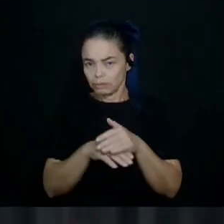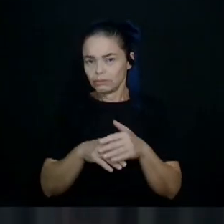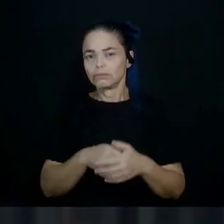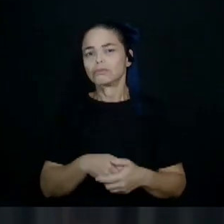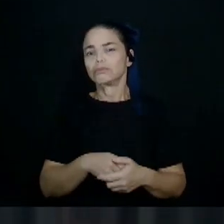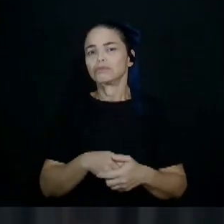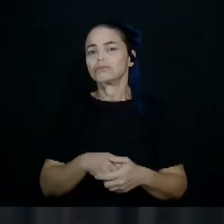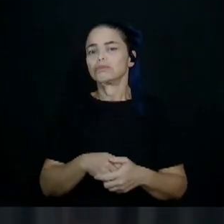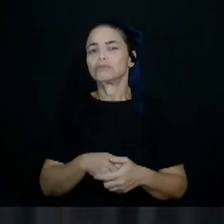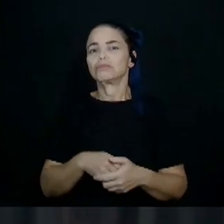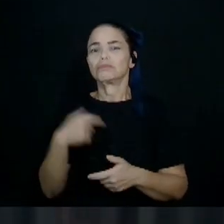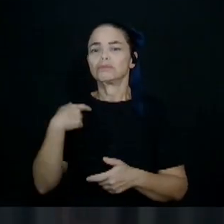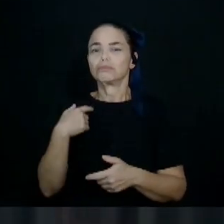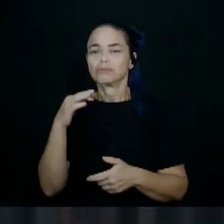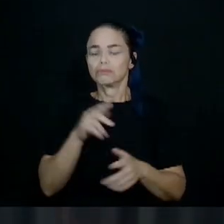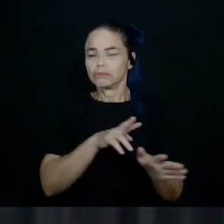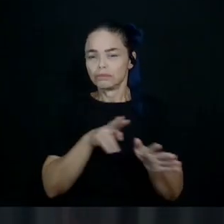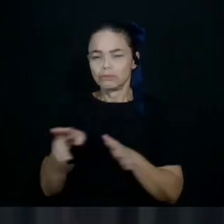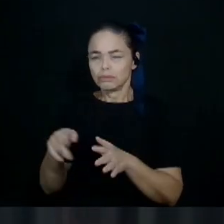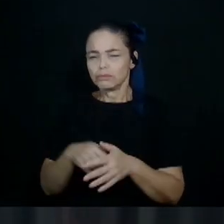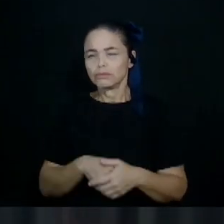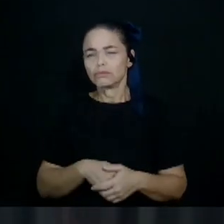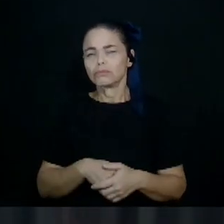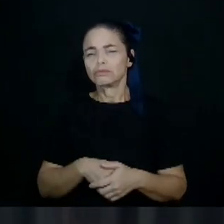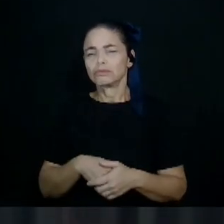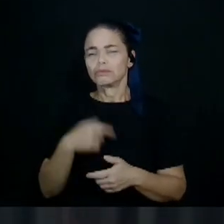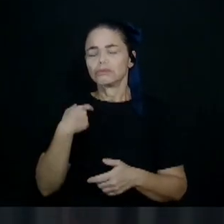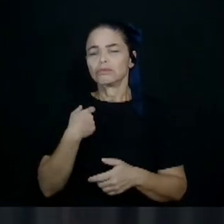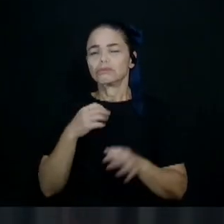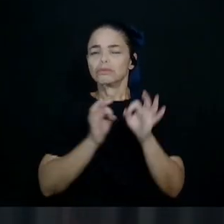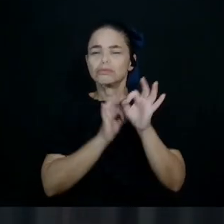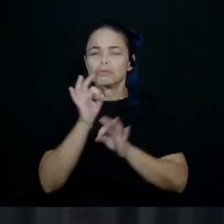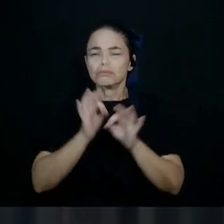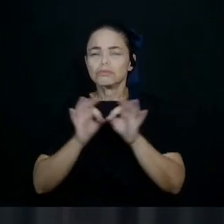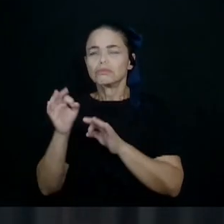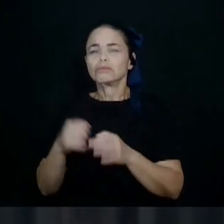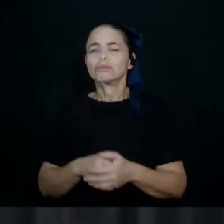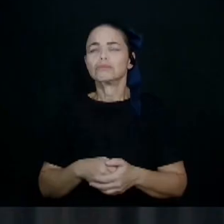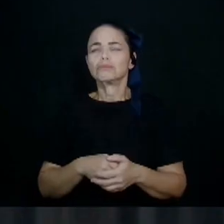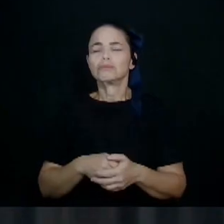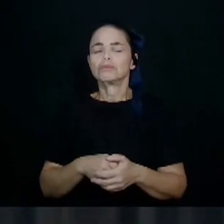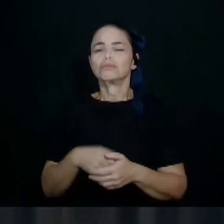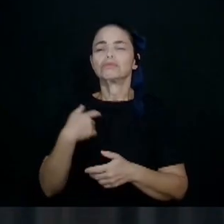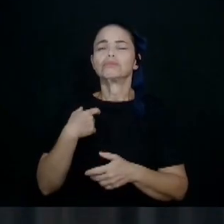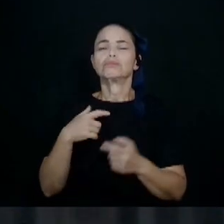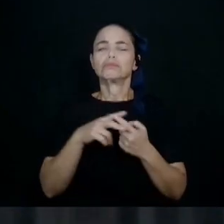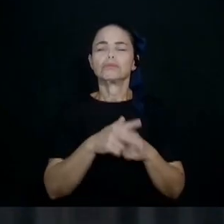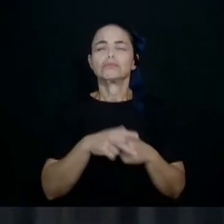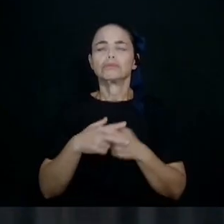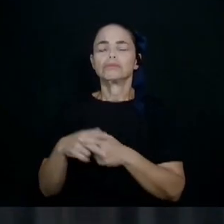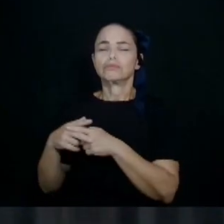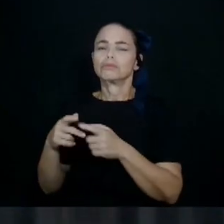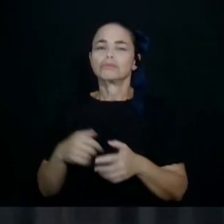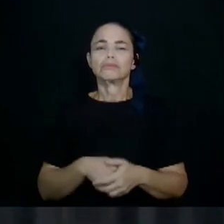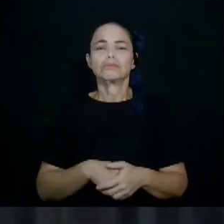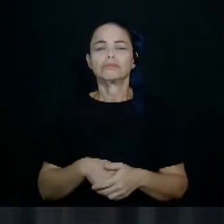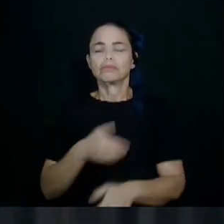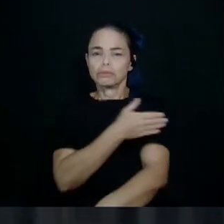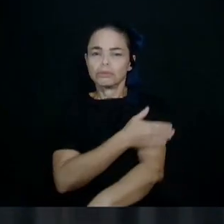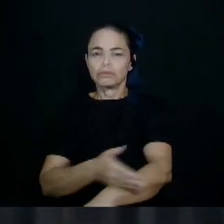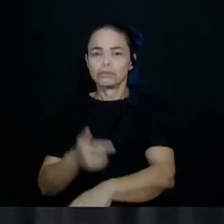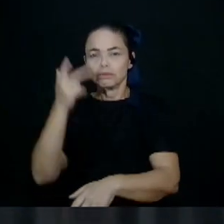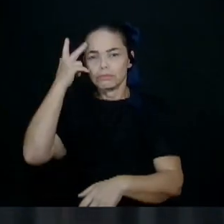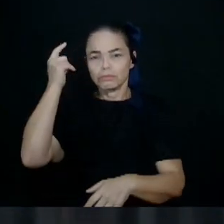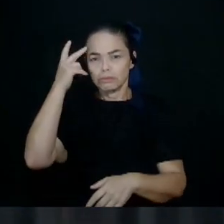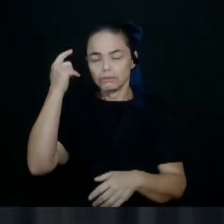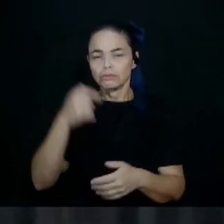vou, semana que vem, enfim, em dado momento, eu vou organizar, levar esse item para consertar. Um comportamento normal, né? Mas